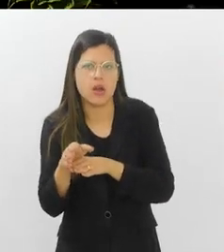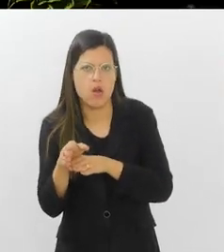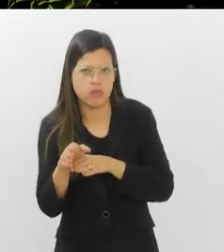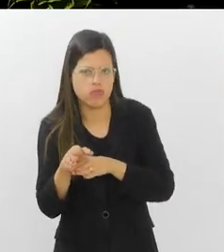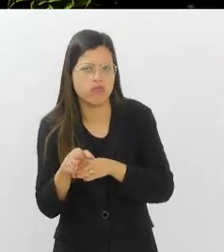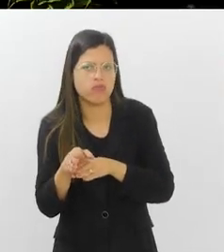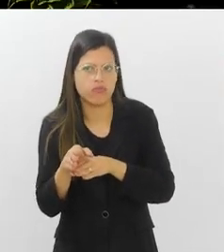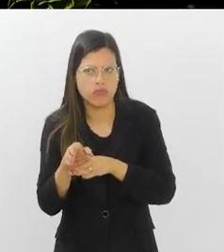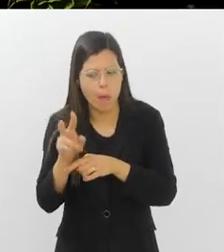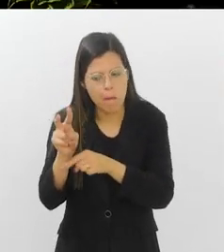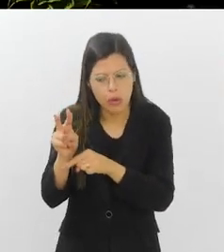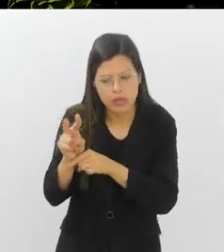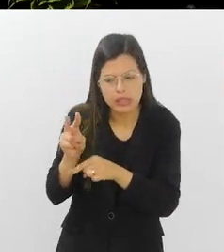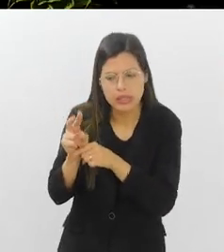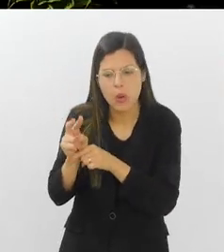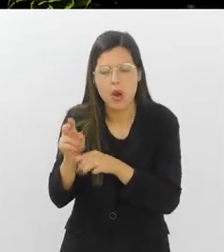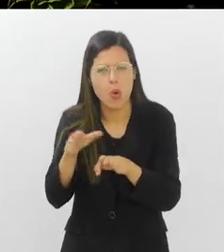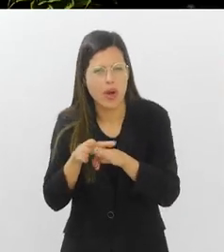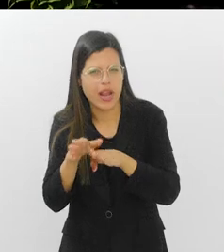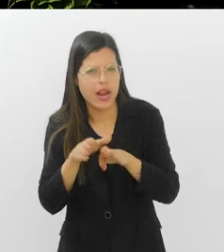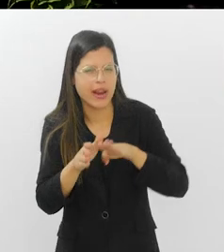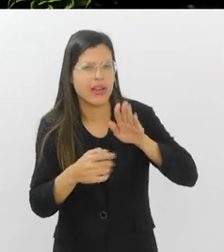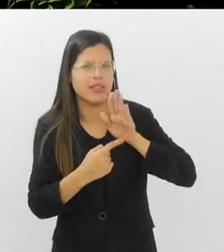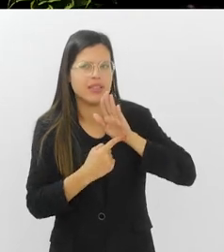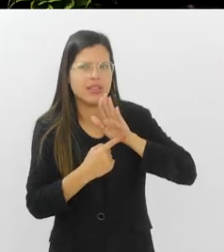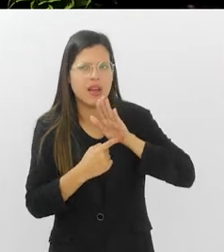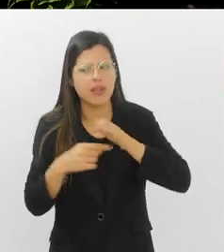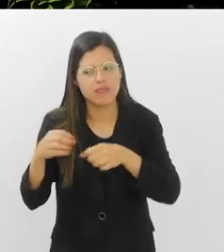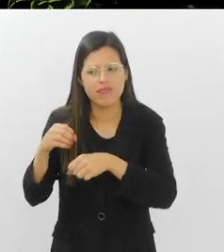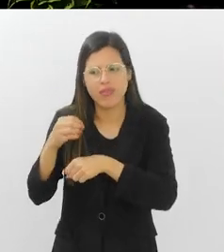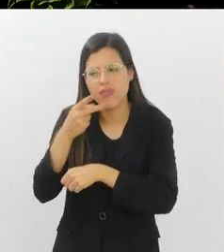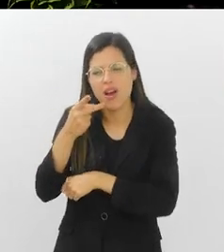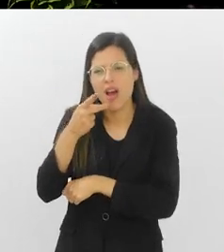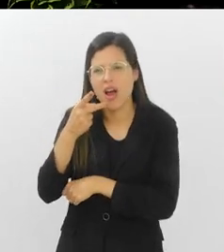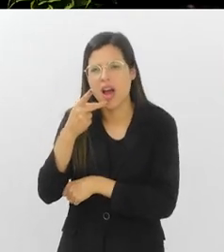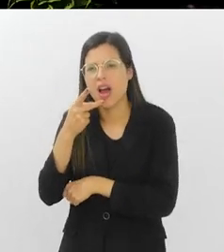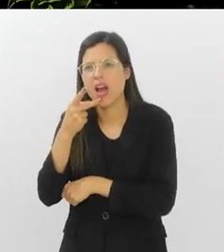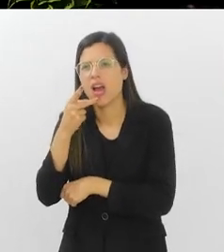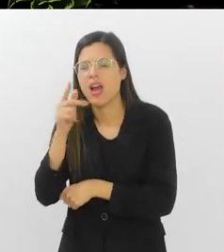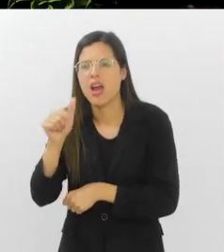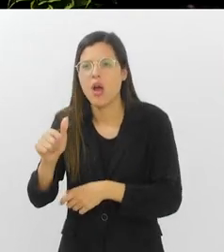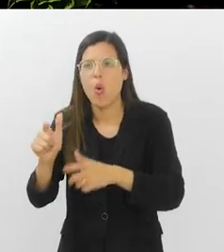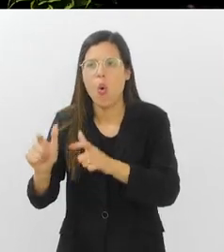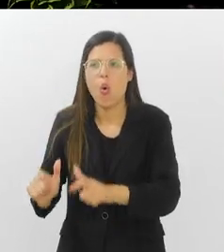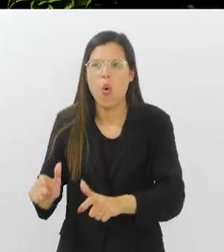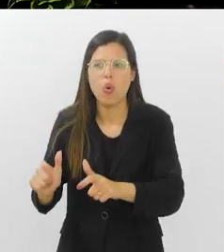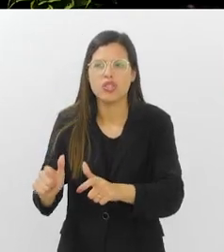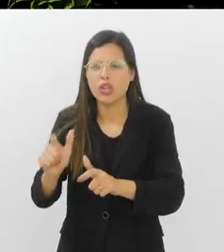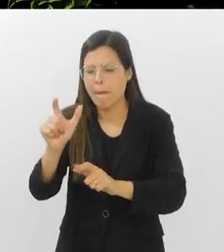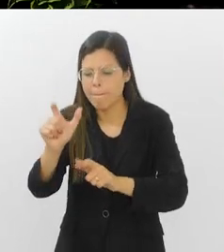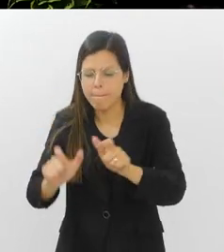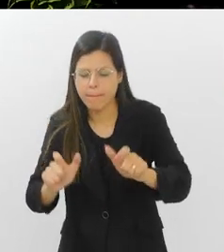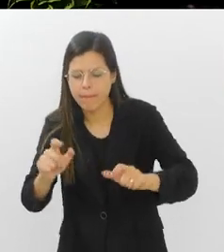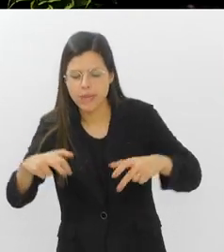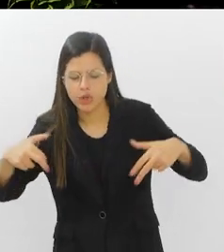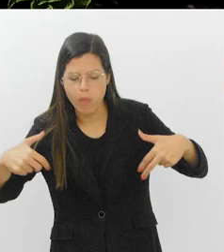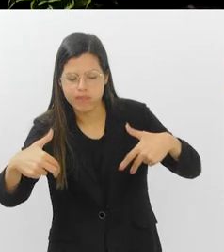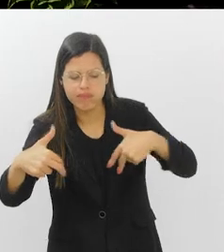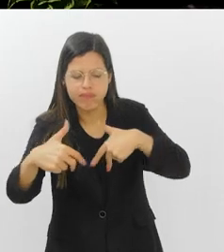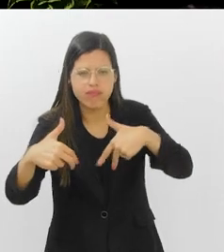sistema defensivo ele ele orienta ali mostra onde tá né indica onde tá vindo o atacante